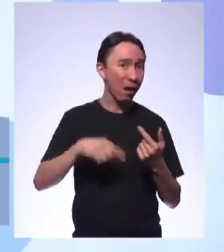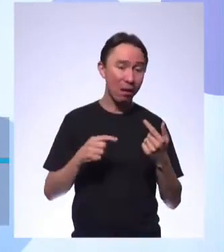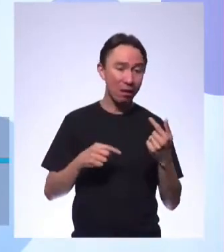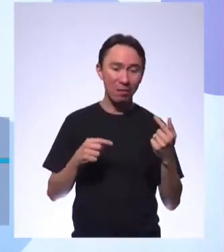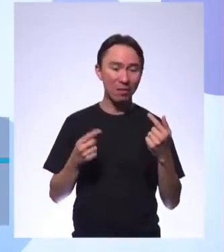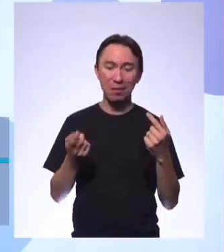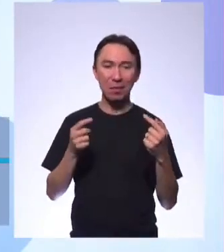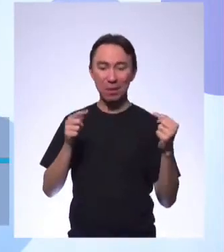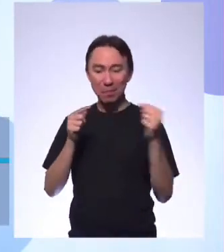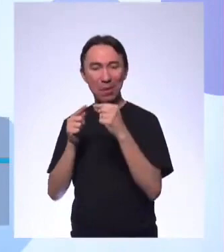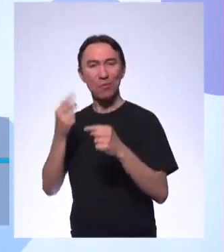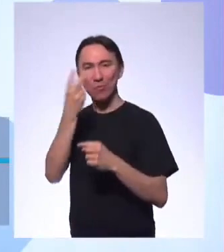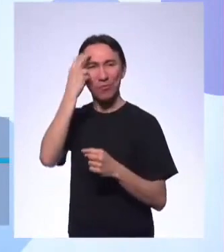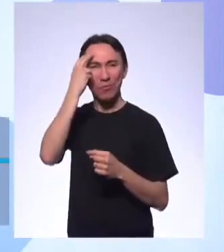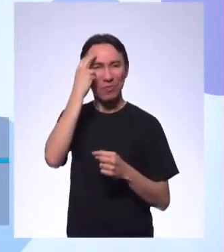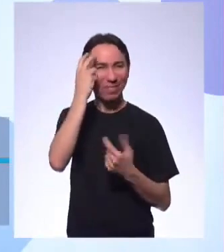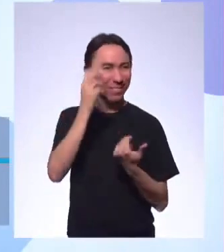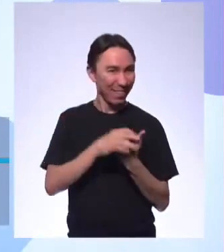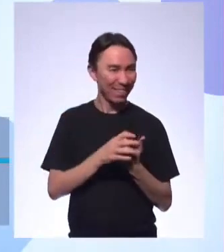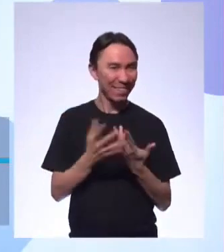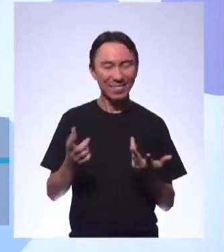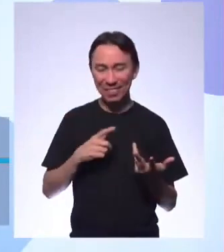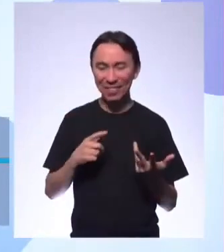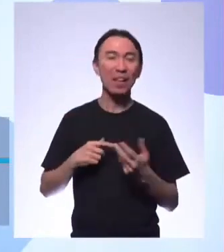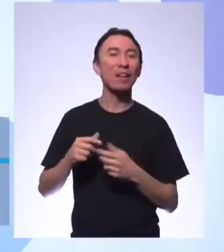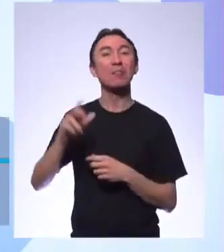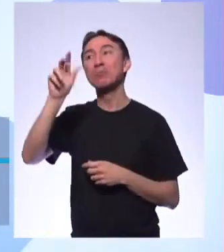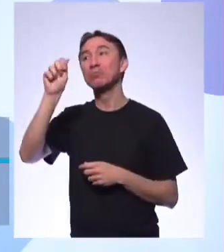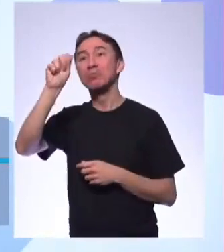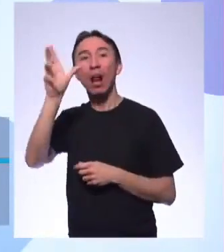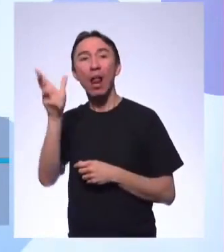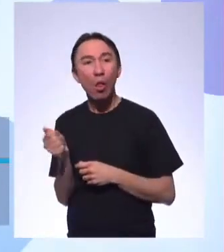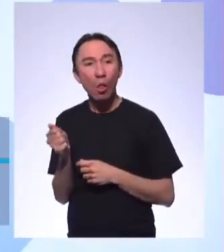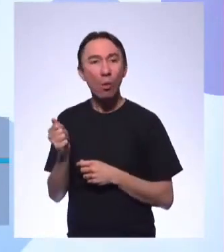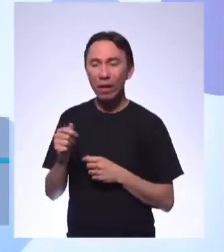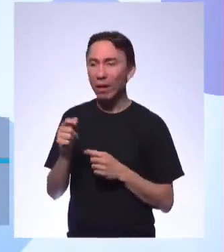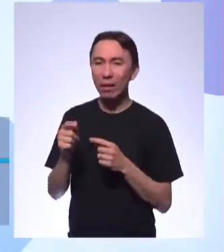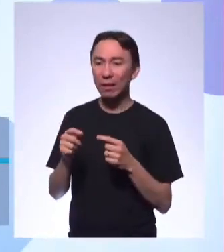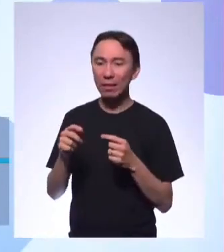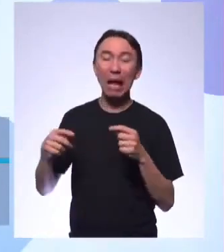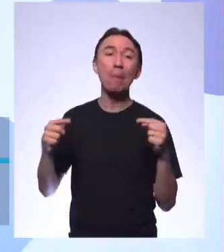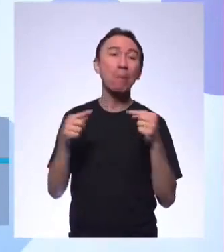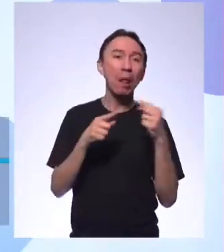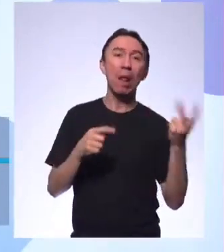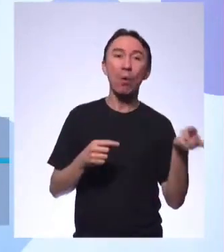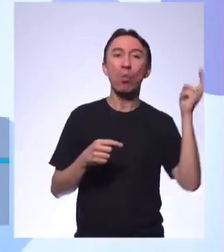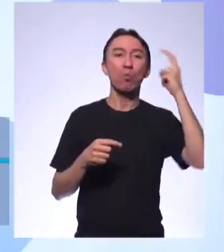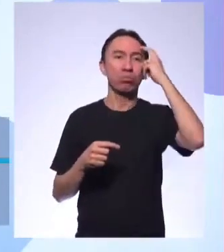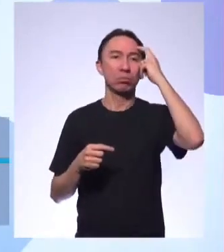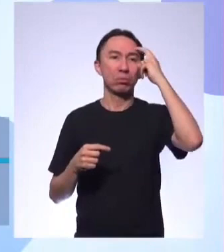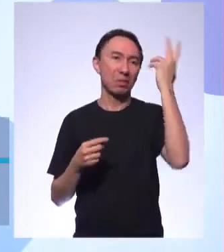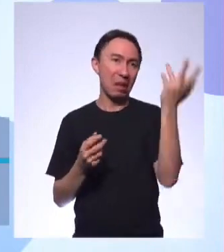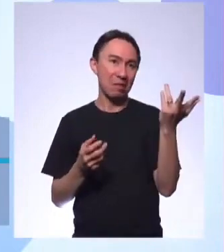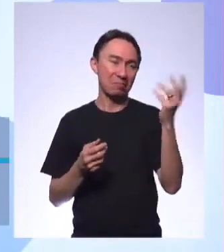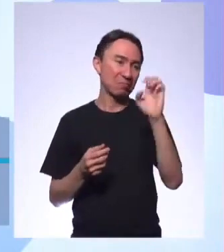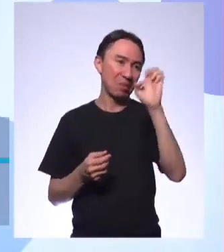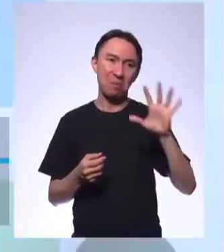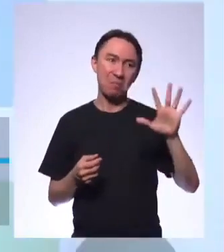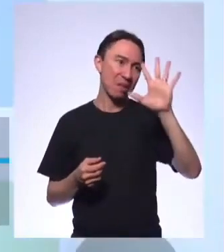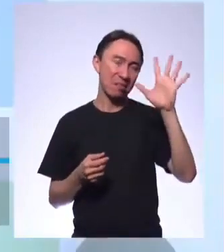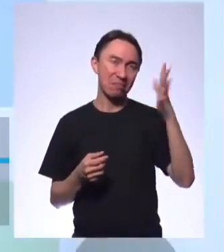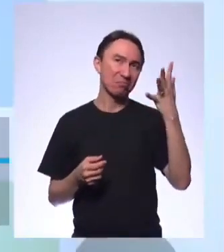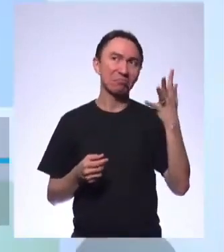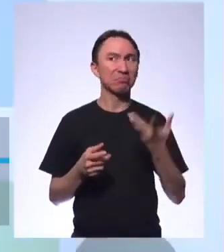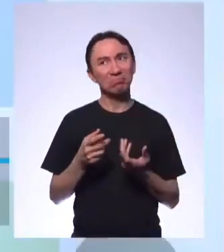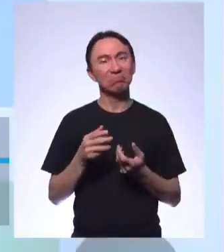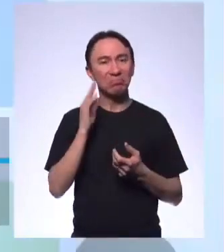mesmo africano vai escrever, ele busque os temas, né? E o contexto ligado à cultura europeia. É compreensível, né? Sim, é